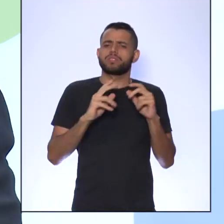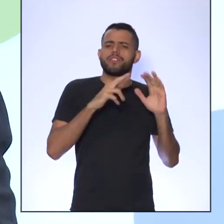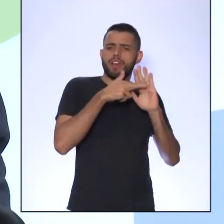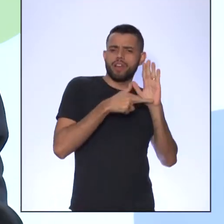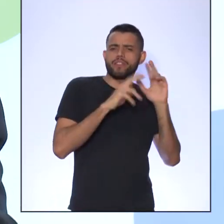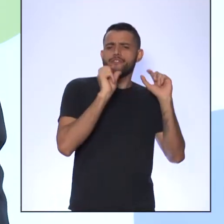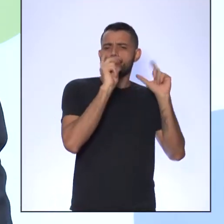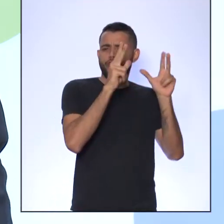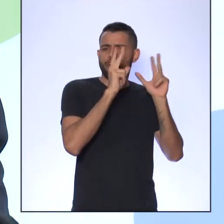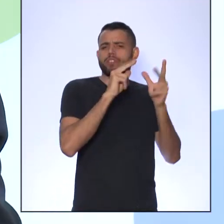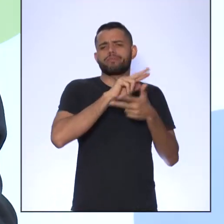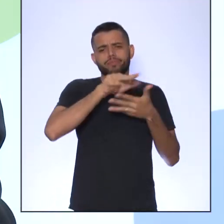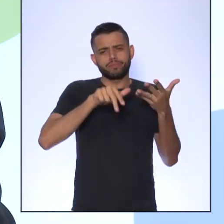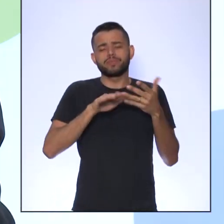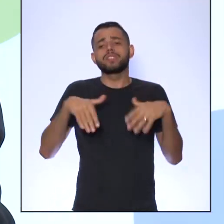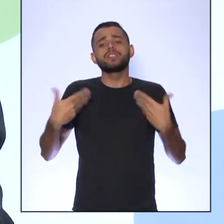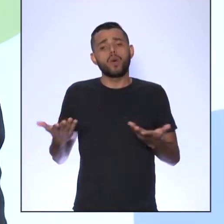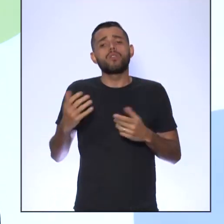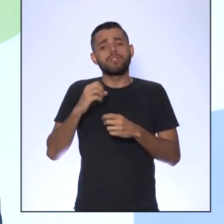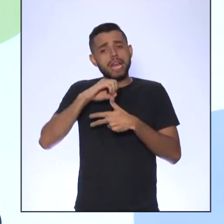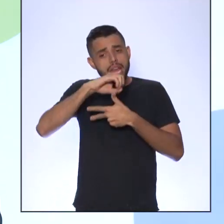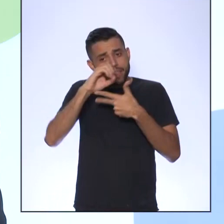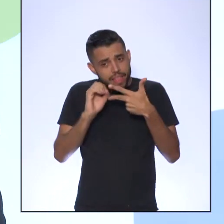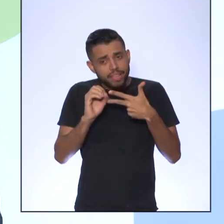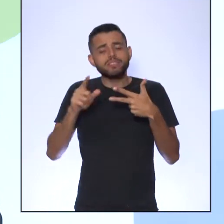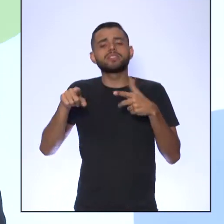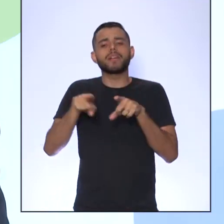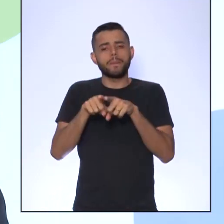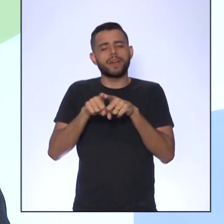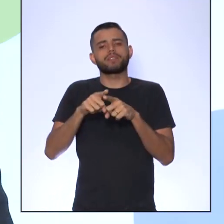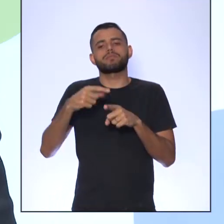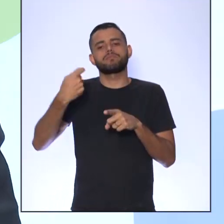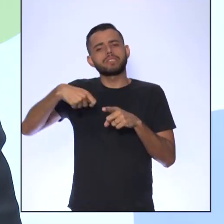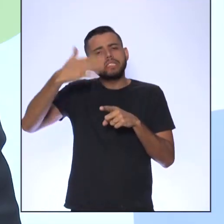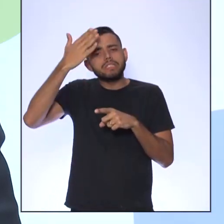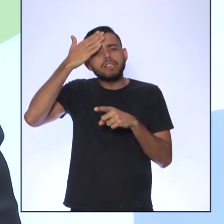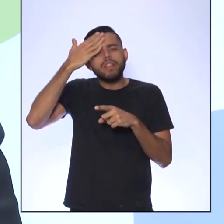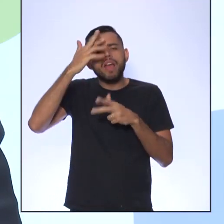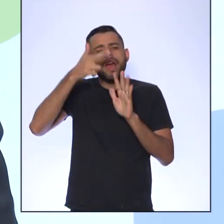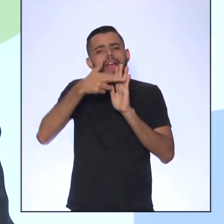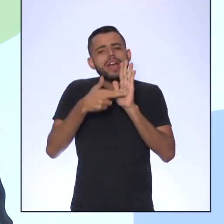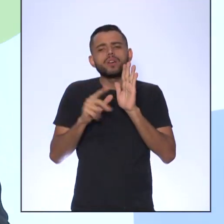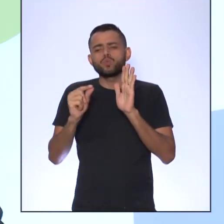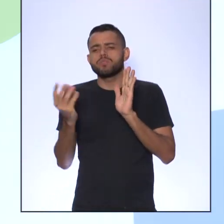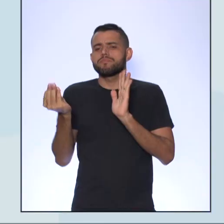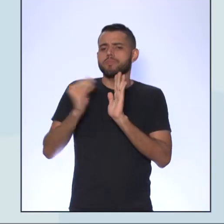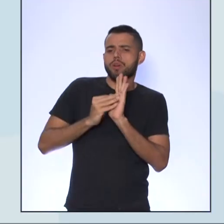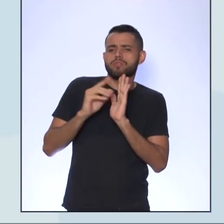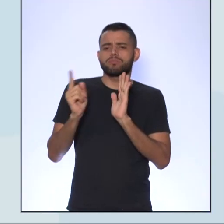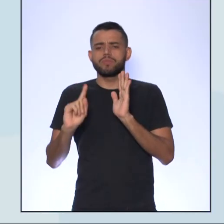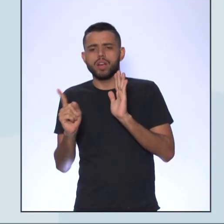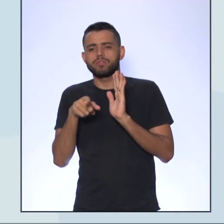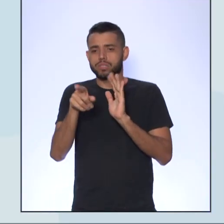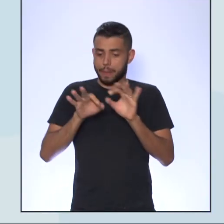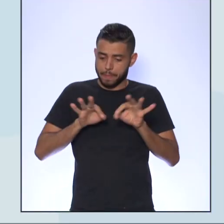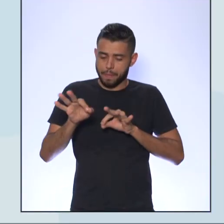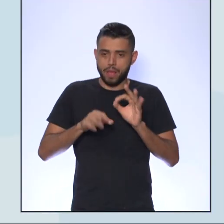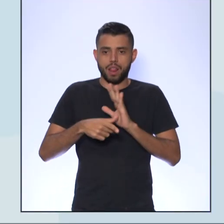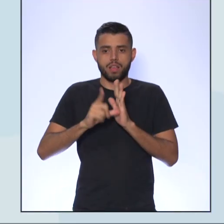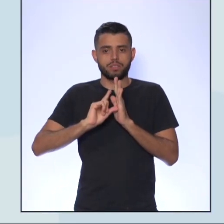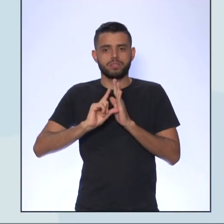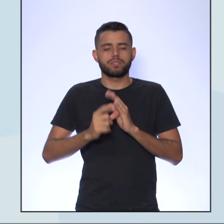algumas regras, alguns tempos, o que cai, o que não cai, para que você possa se preparar. Pode colocar na tela, enquanto o Cláudio